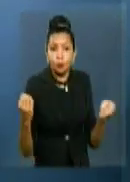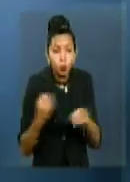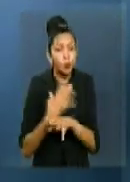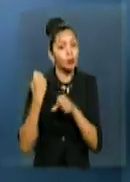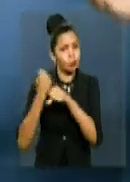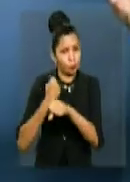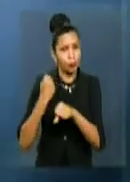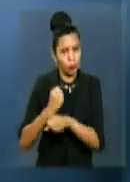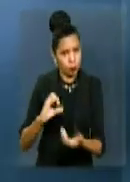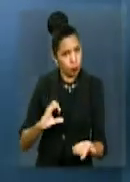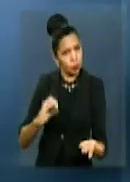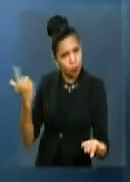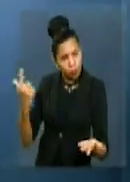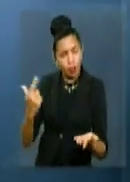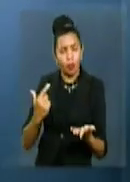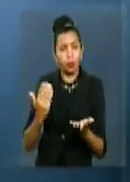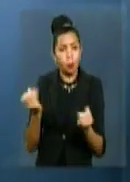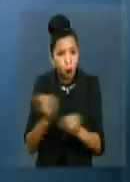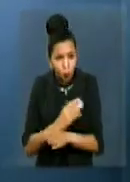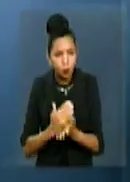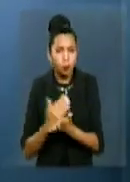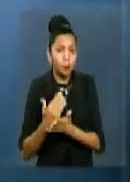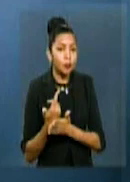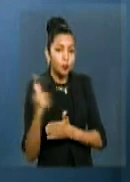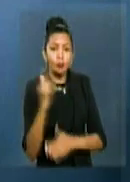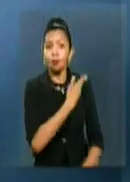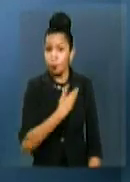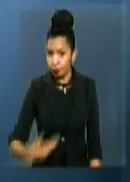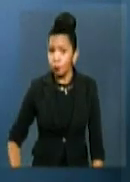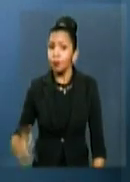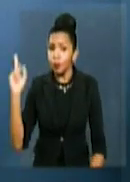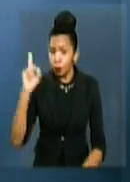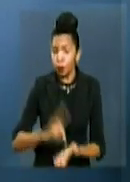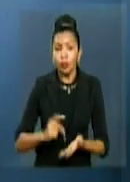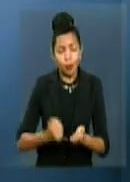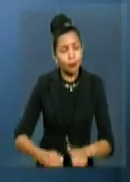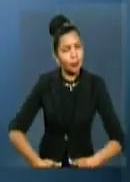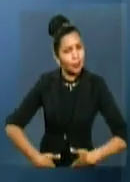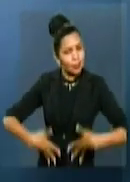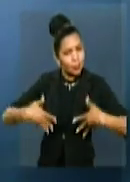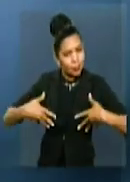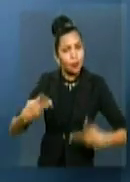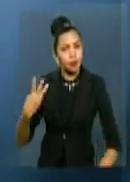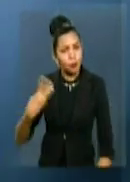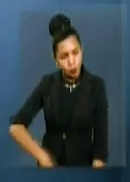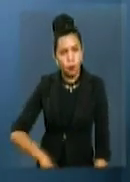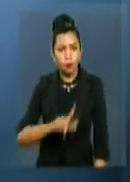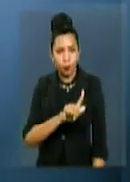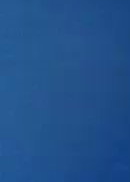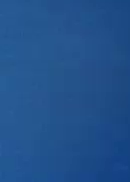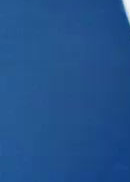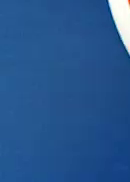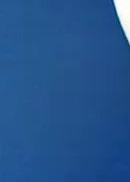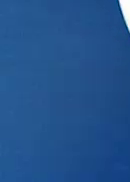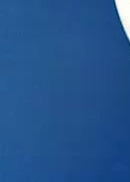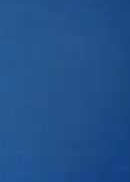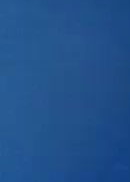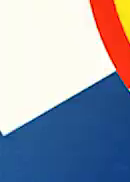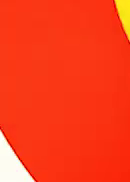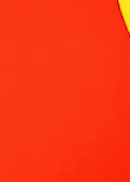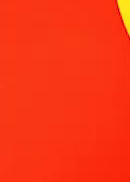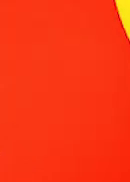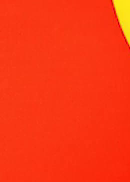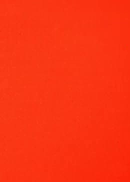obras claro começa a outras conclui obras é um governo realmente que orgulha o maranhão eo jejum diz que é o melhor do brasil